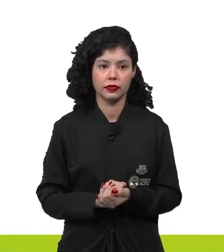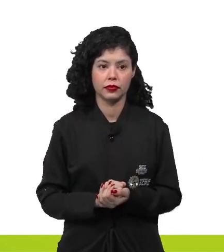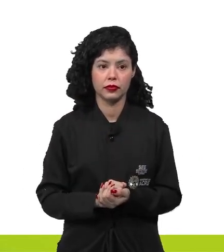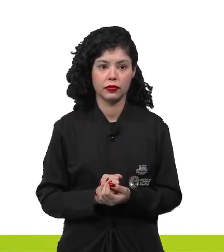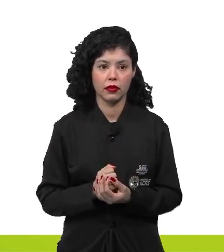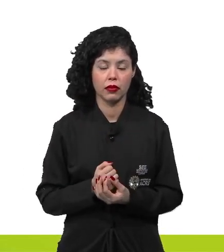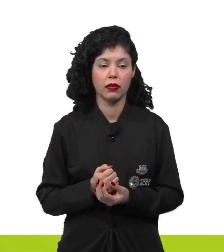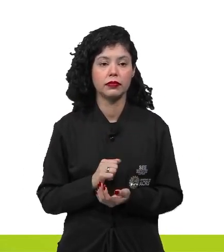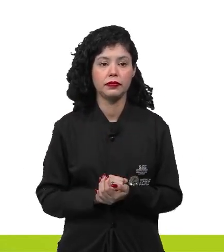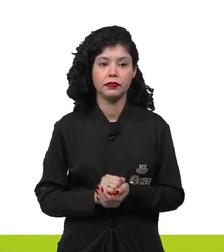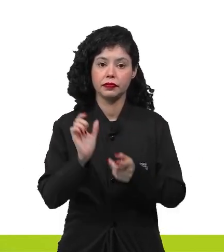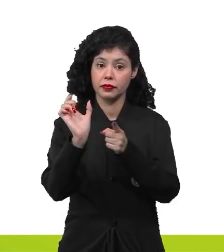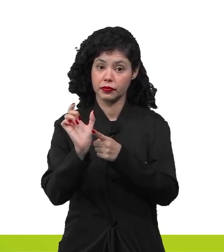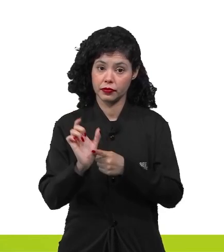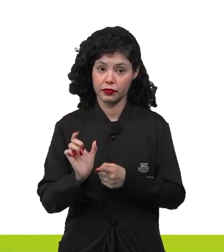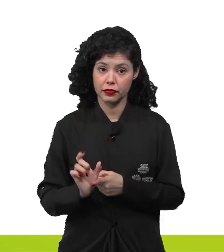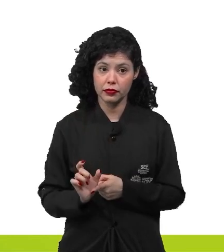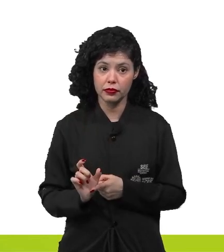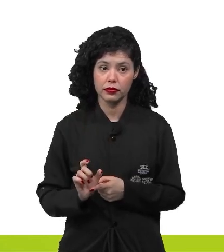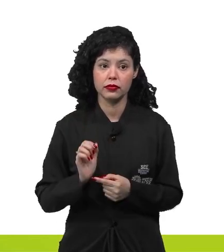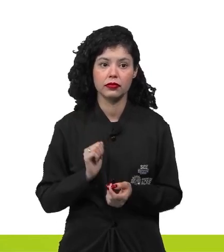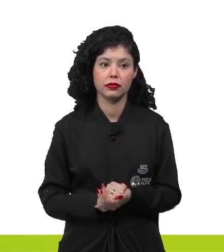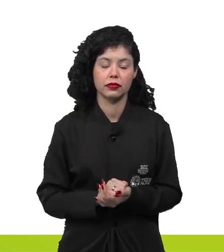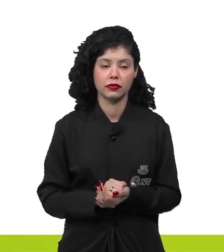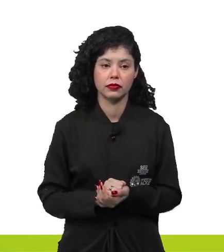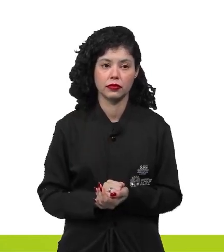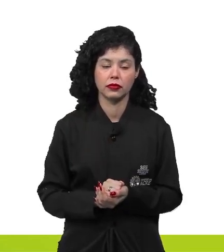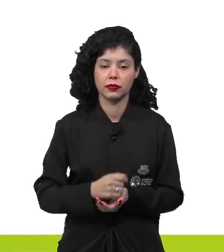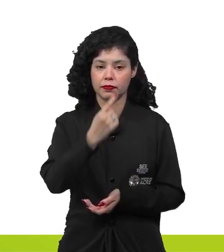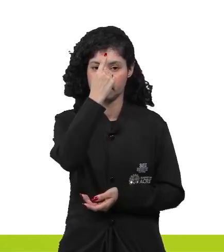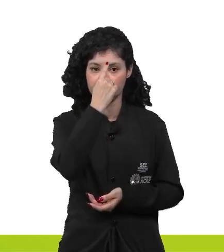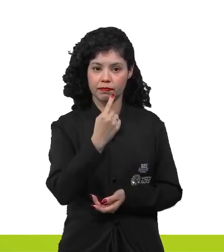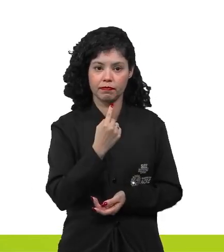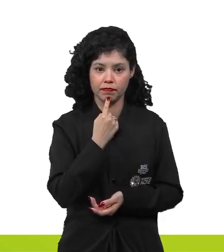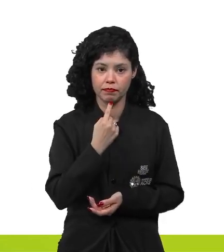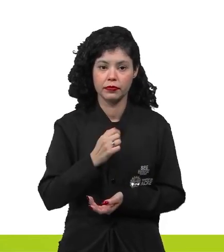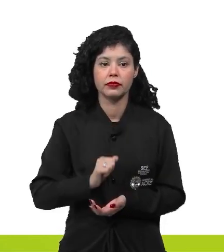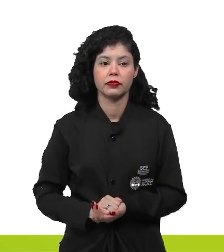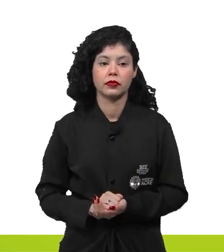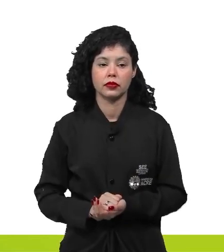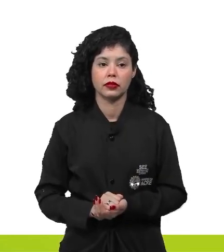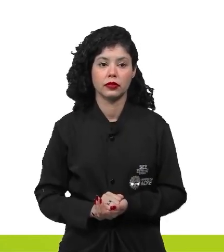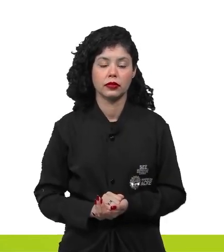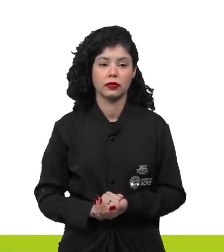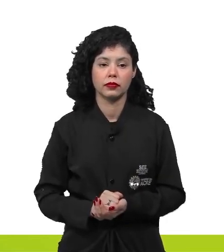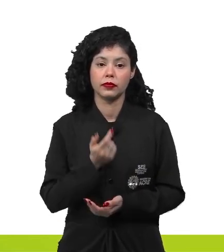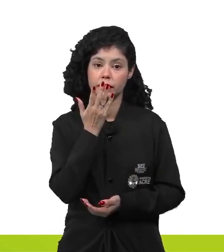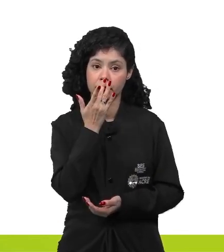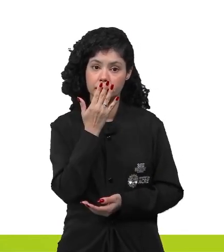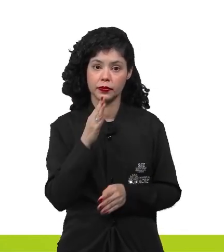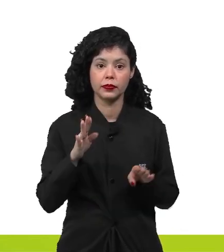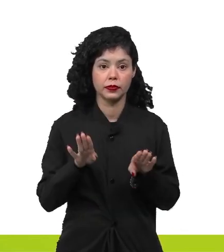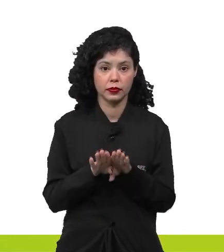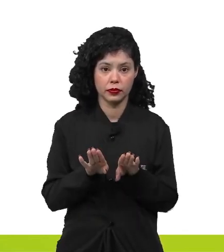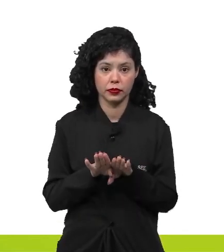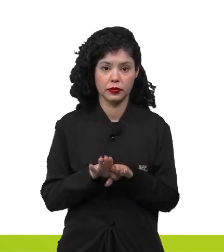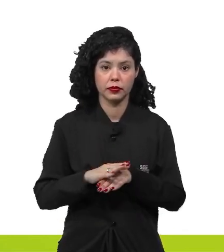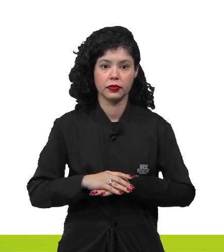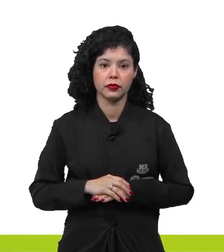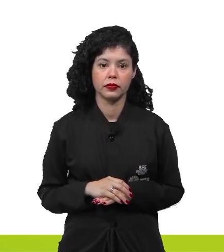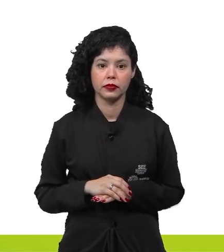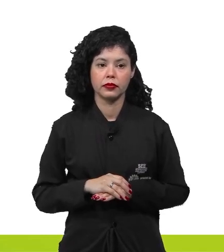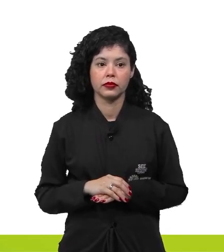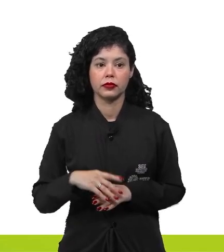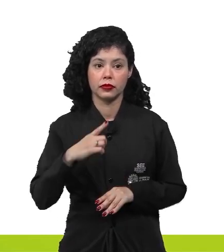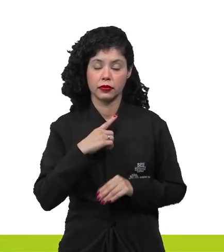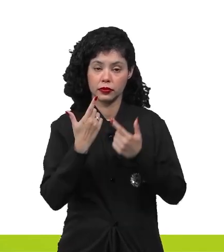aí as palavras, não verbal nós temos as imagens, as cores também. Nós